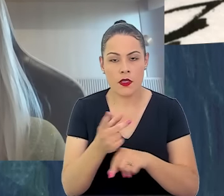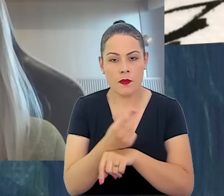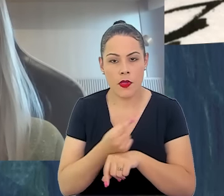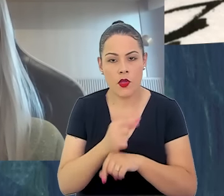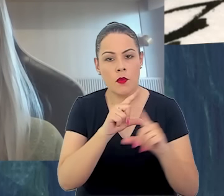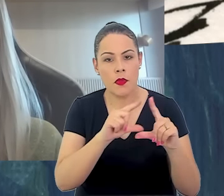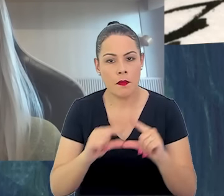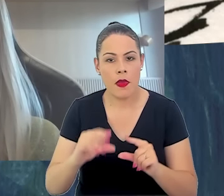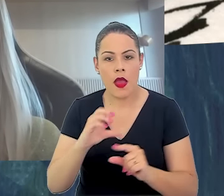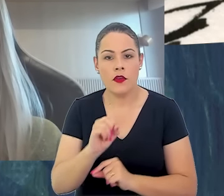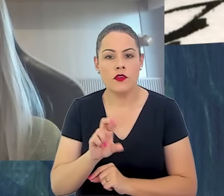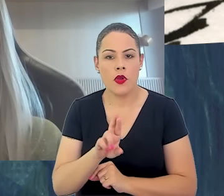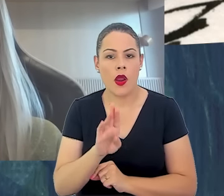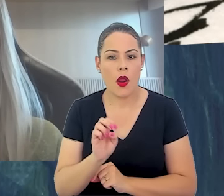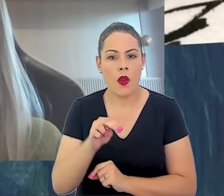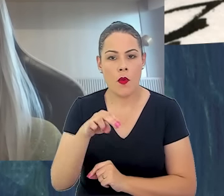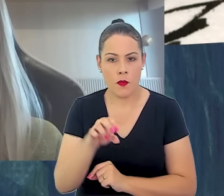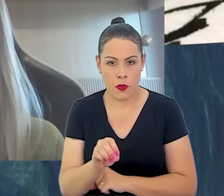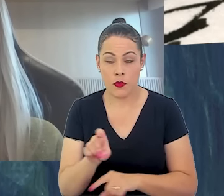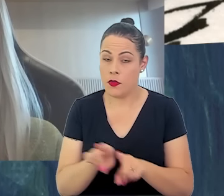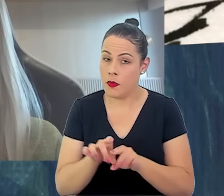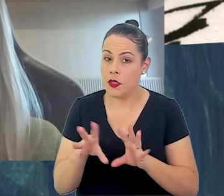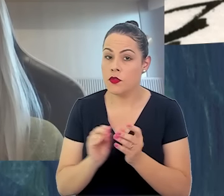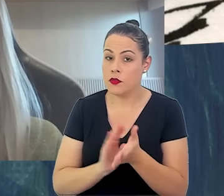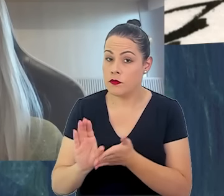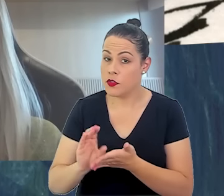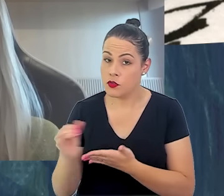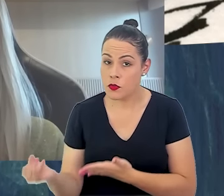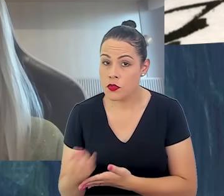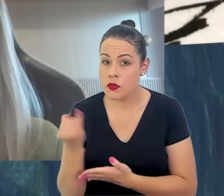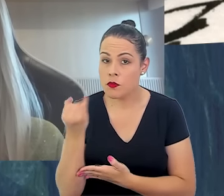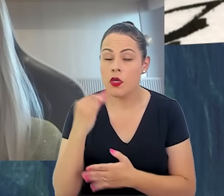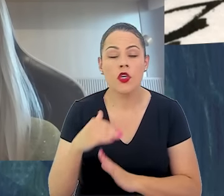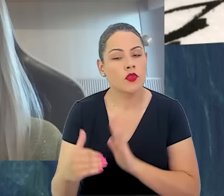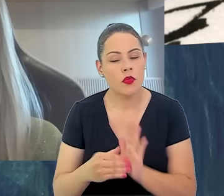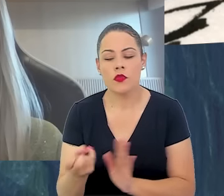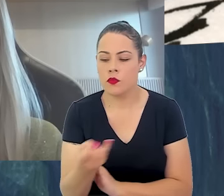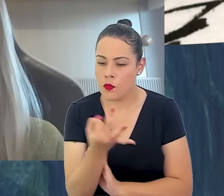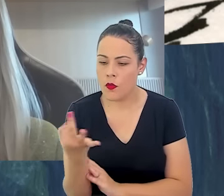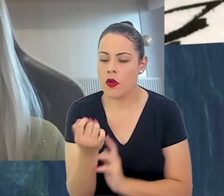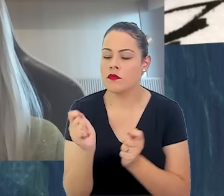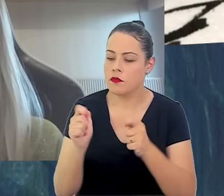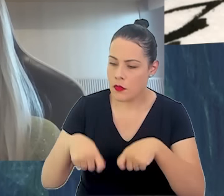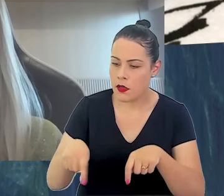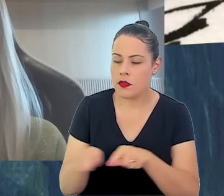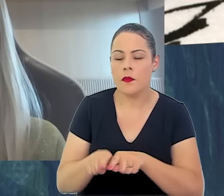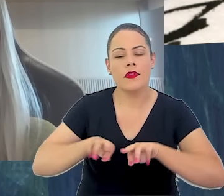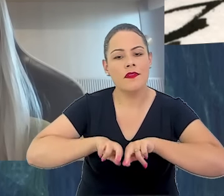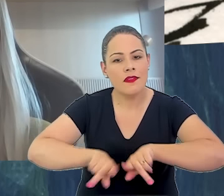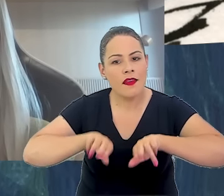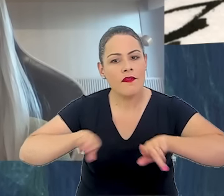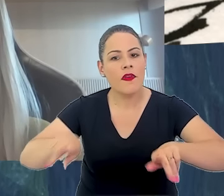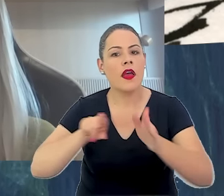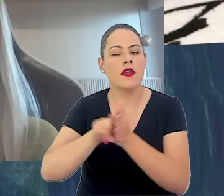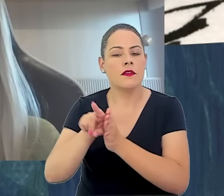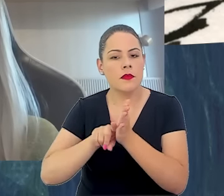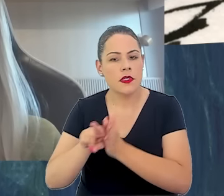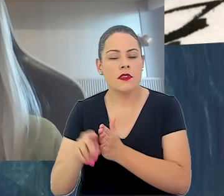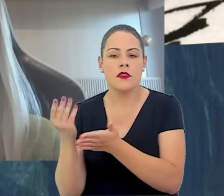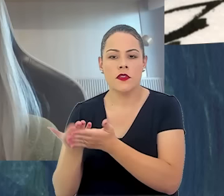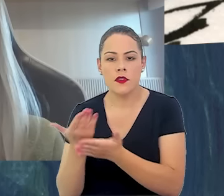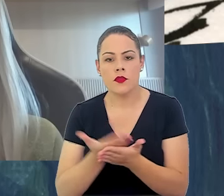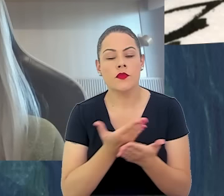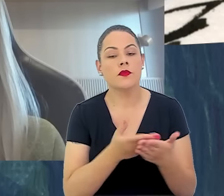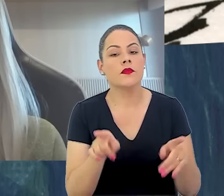baixo carbono. E esses investimentos são importantes, são quantificáveis, existem estudos numerosos